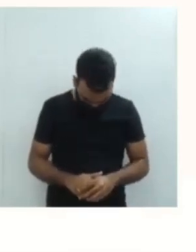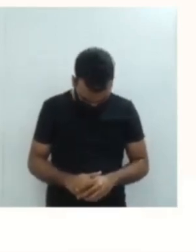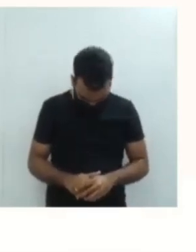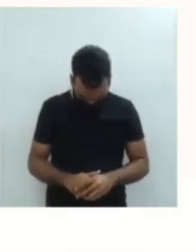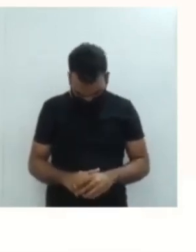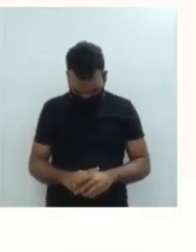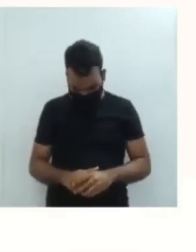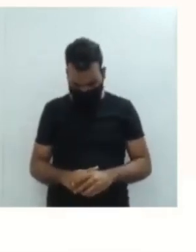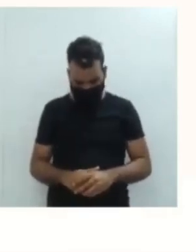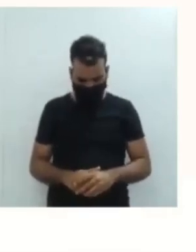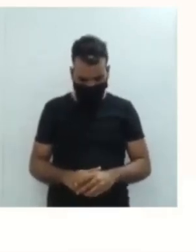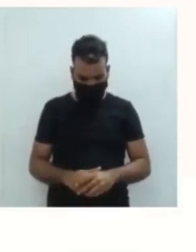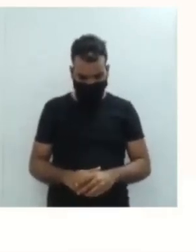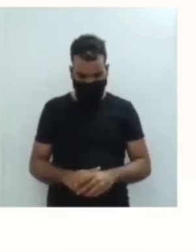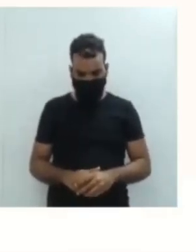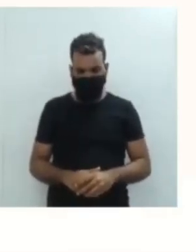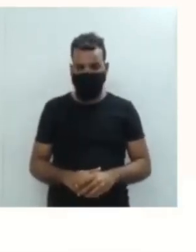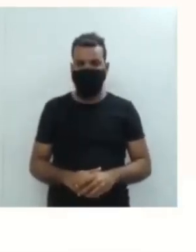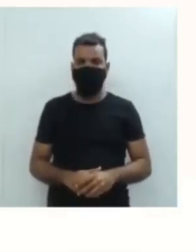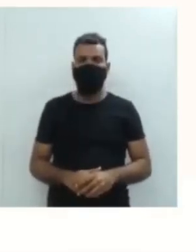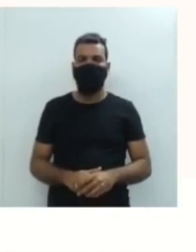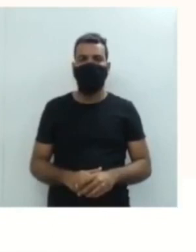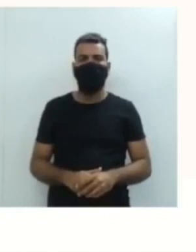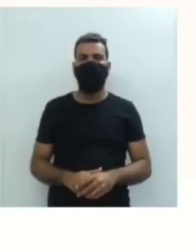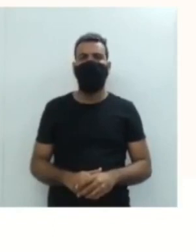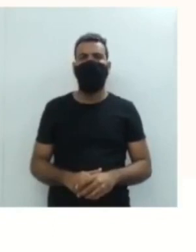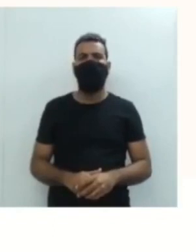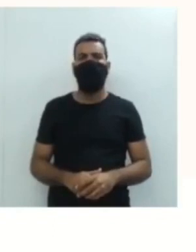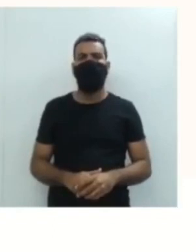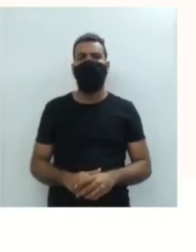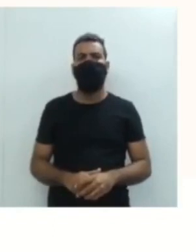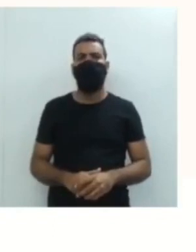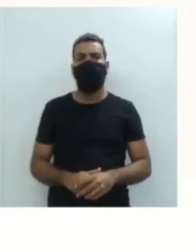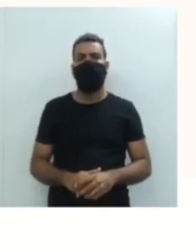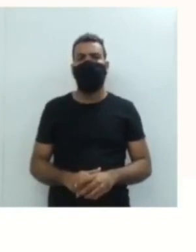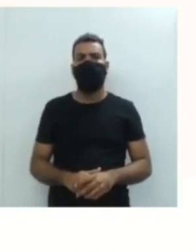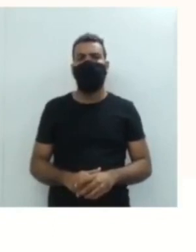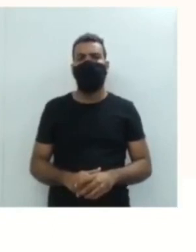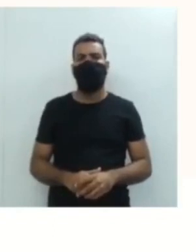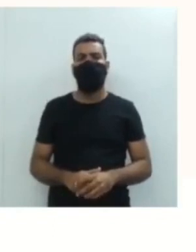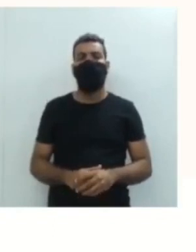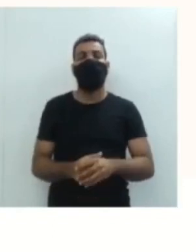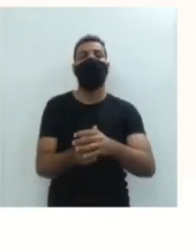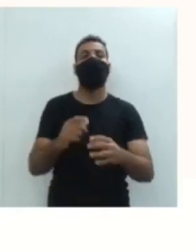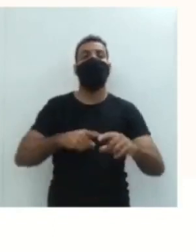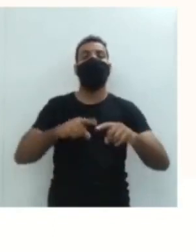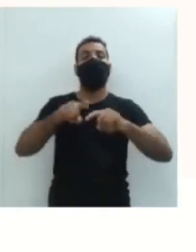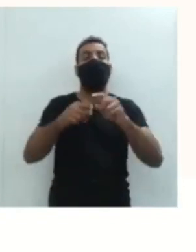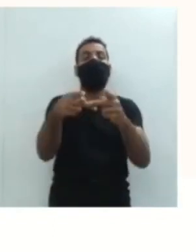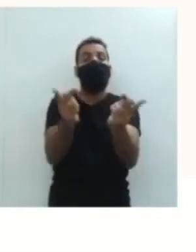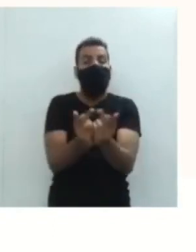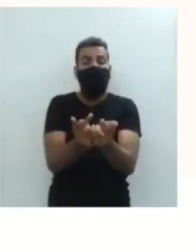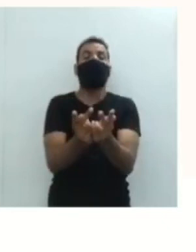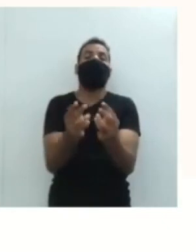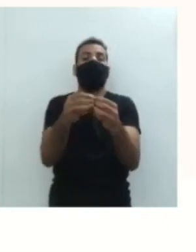então o que que acontece nós vamos ter aqui o nosso a instanciação do nosso objeto prato